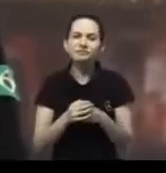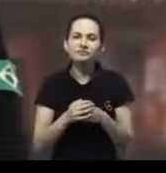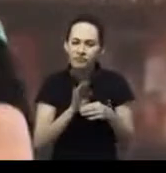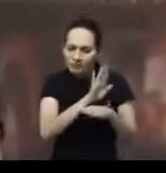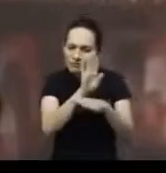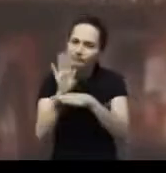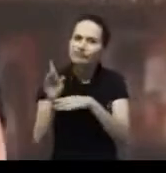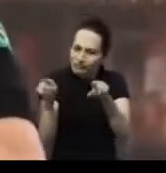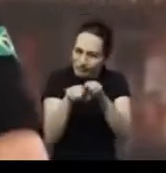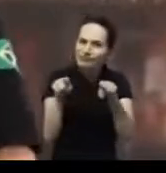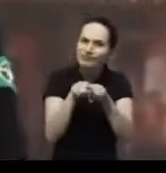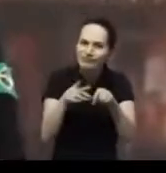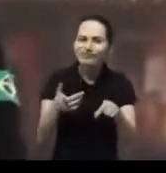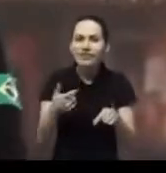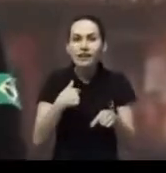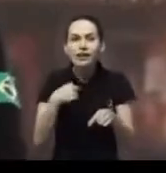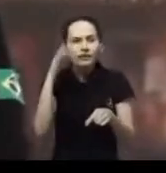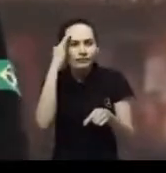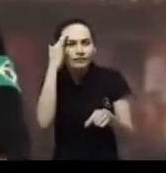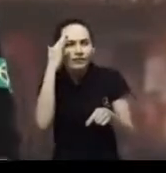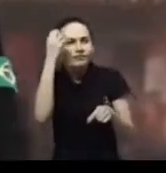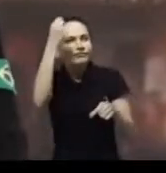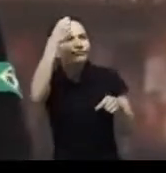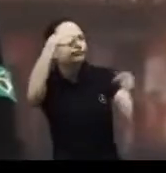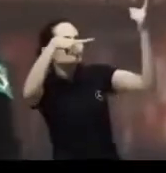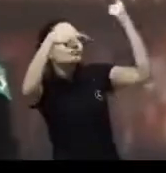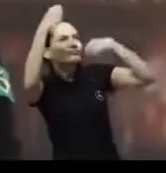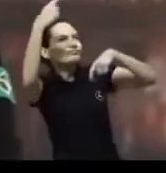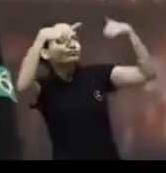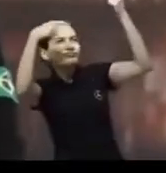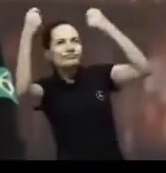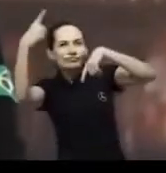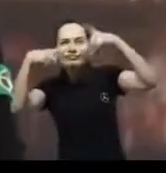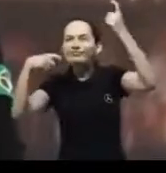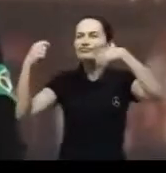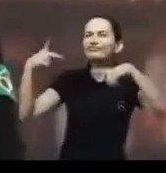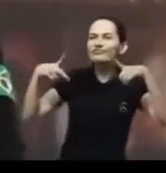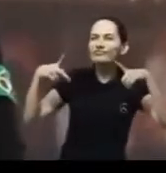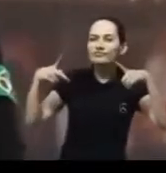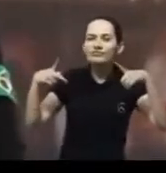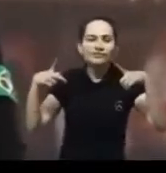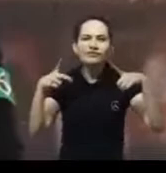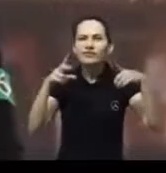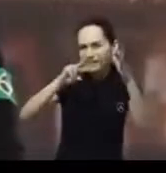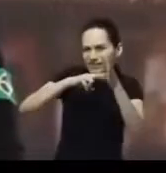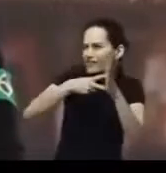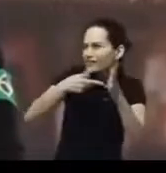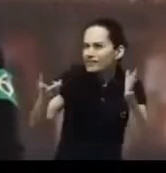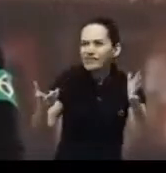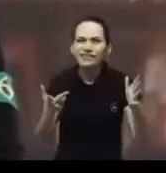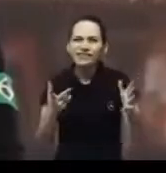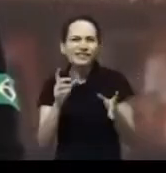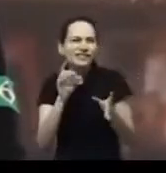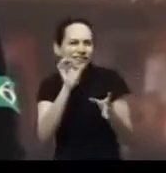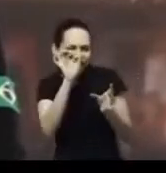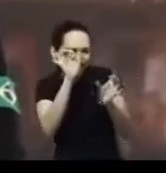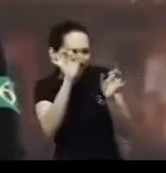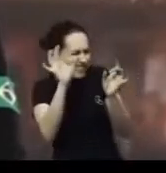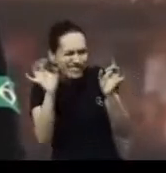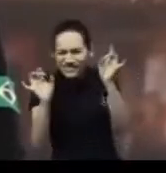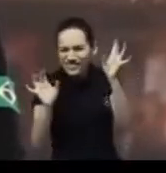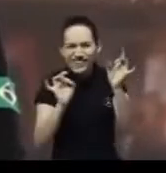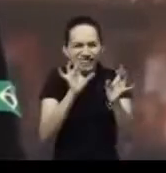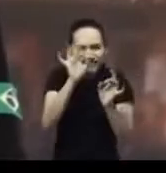eu entendo aí que o brilho da nossa estrela ela está por trás isso né então assim individualmente cada